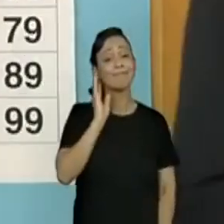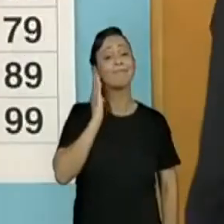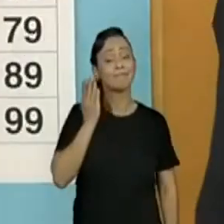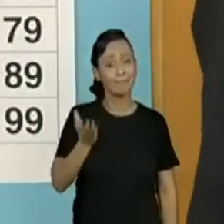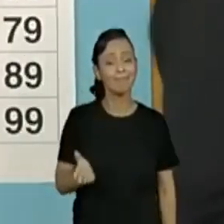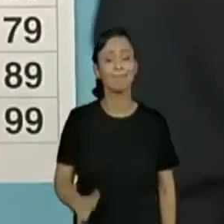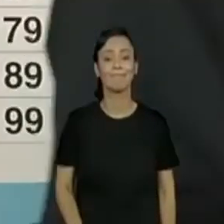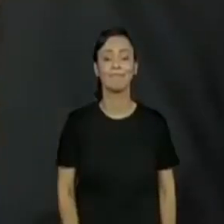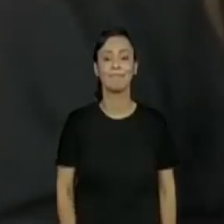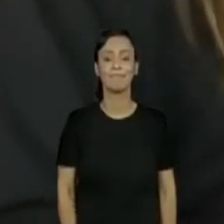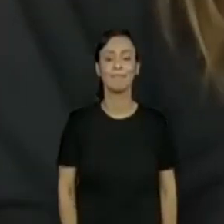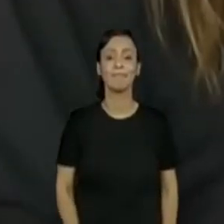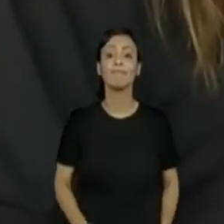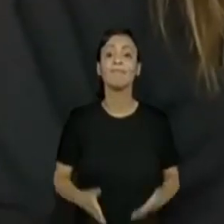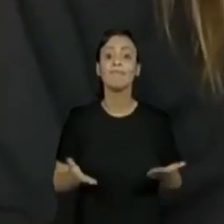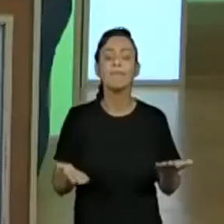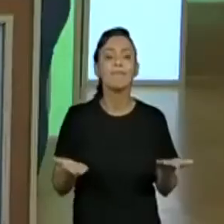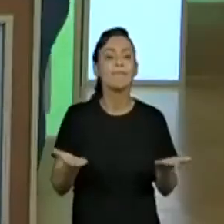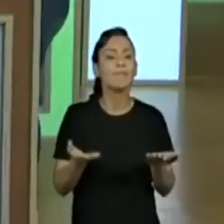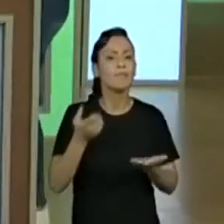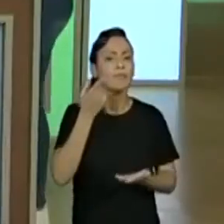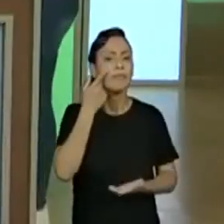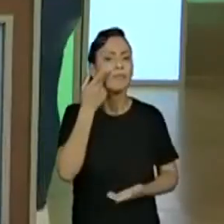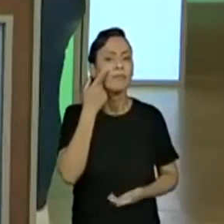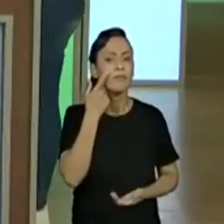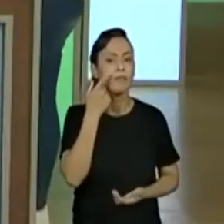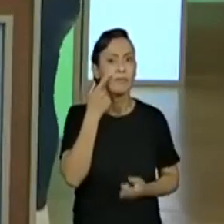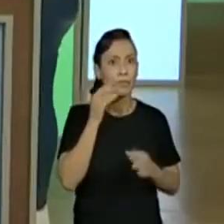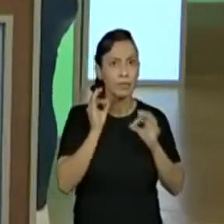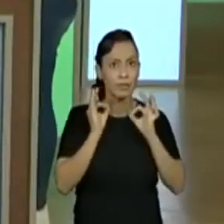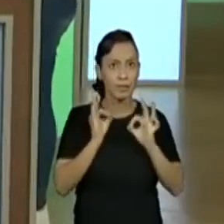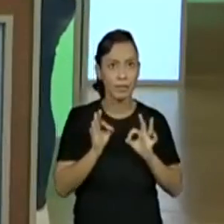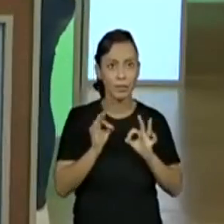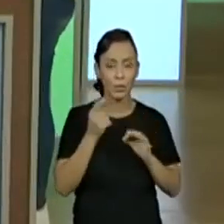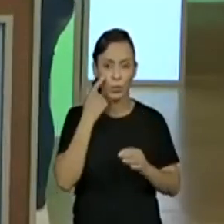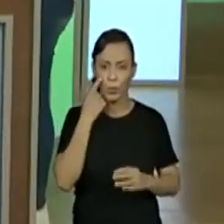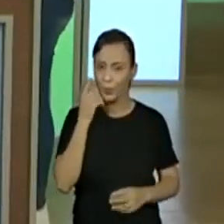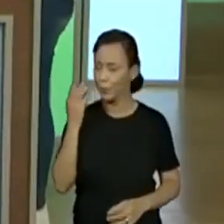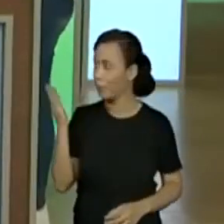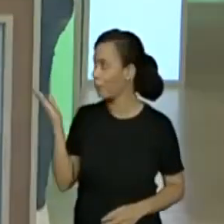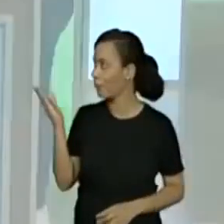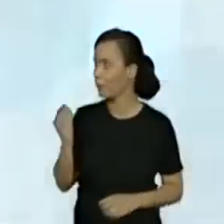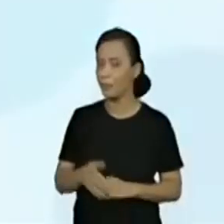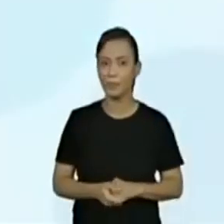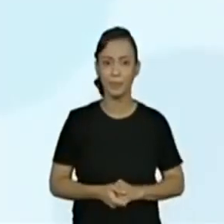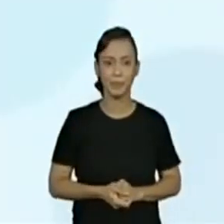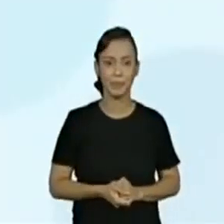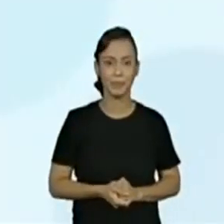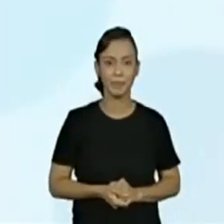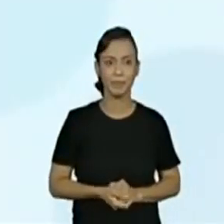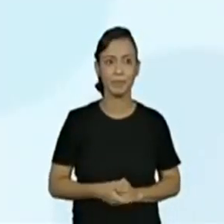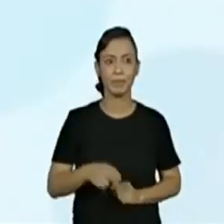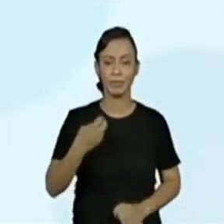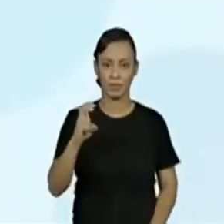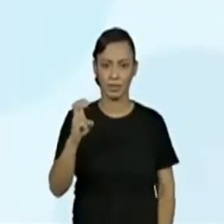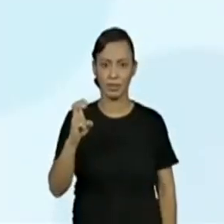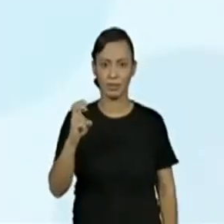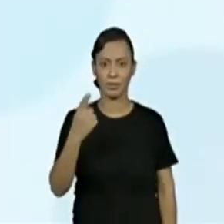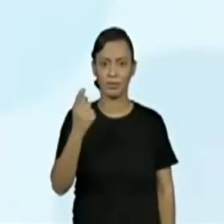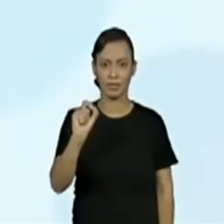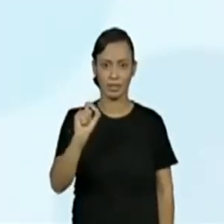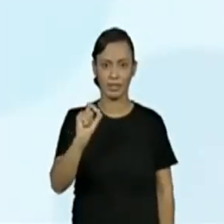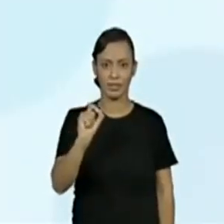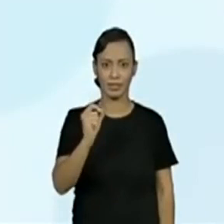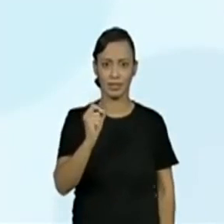agora conferir aqui. Nós temos aí o 5, mais 5, 10, mais 5,